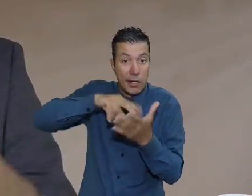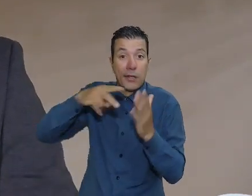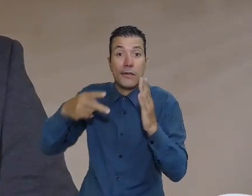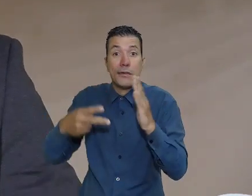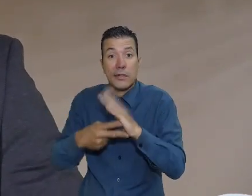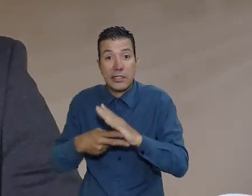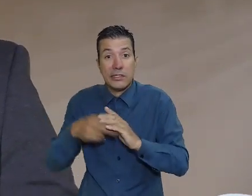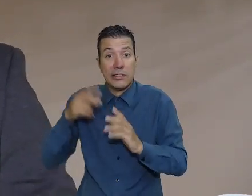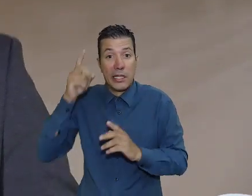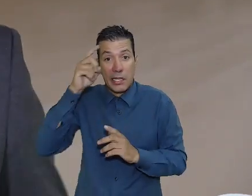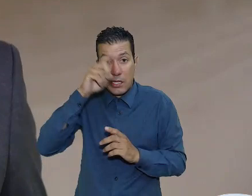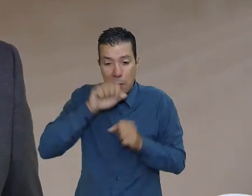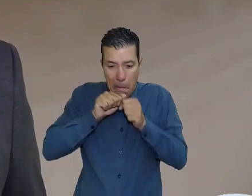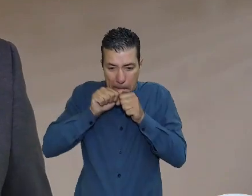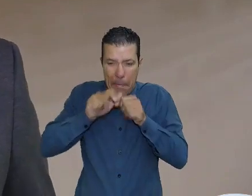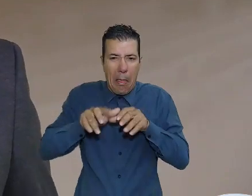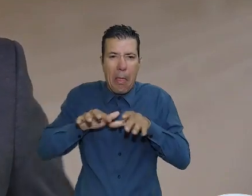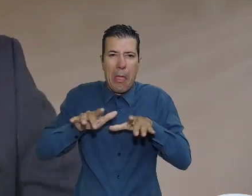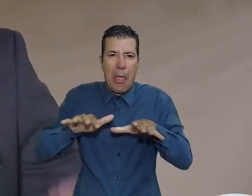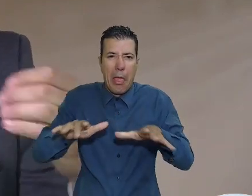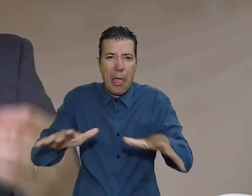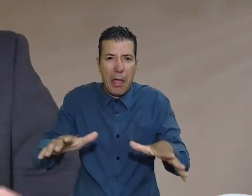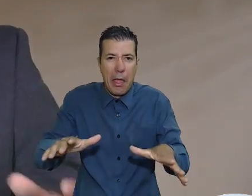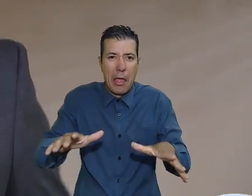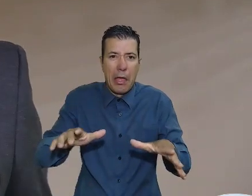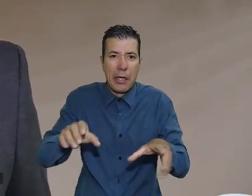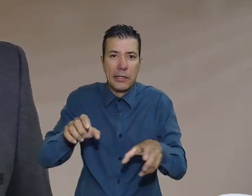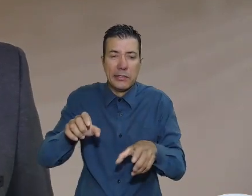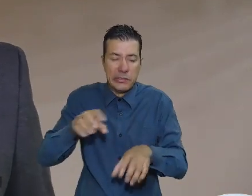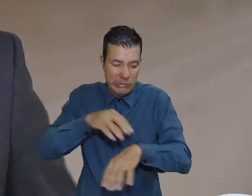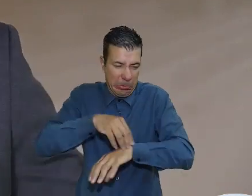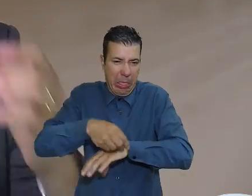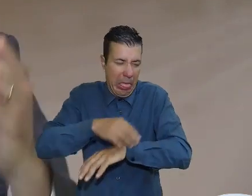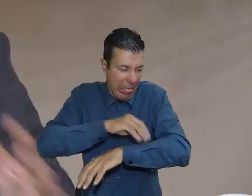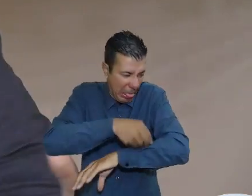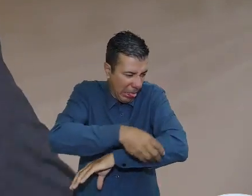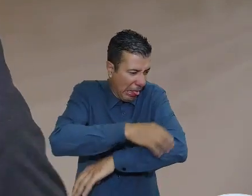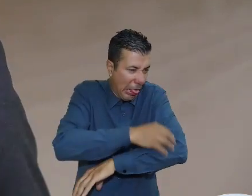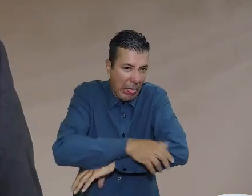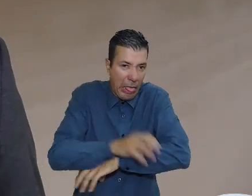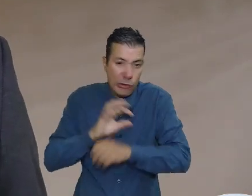estejamos em tempos de pandemias, em tempos de pestes, em tempos de